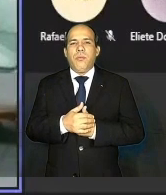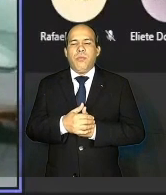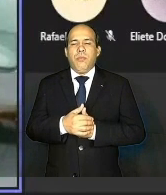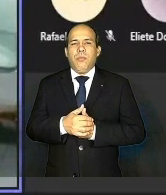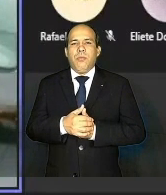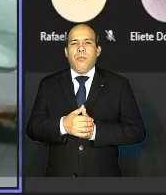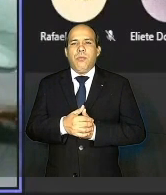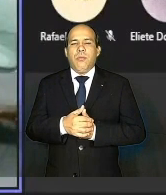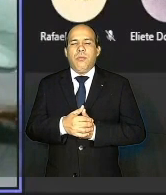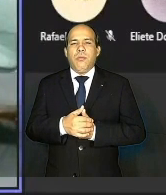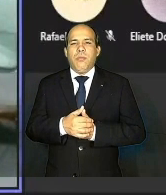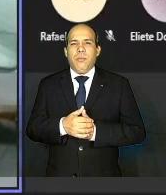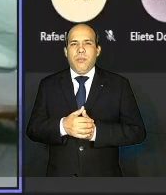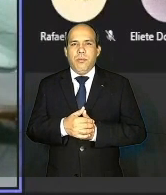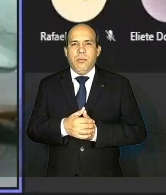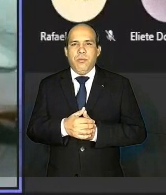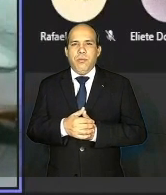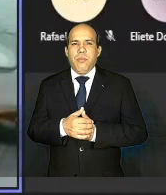São as apelações